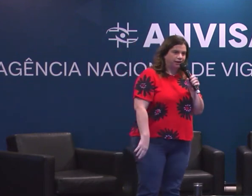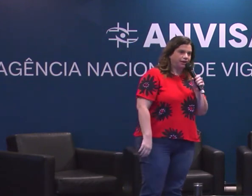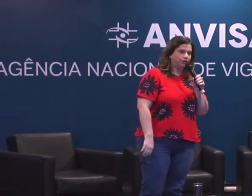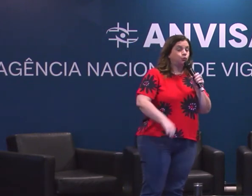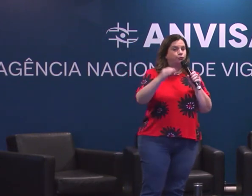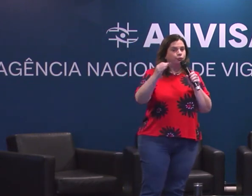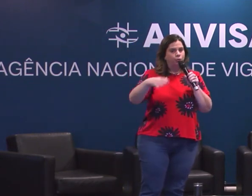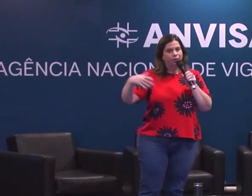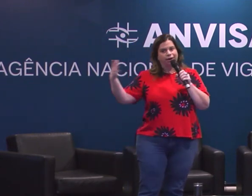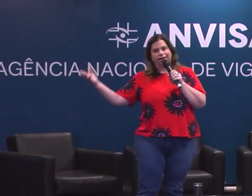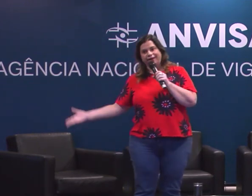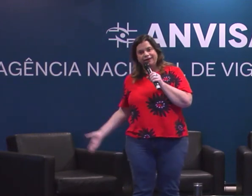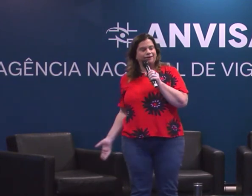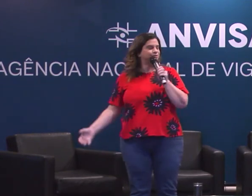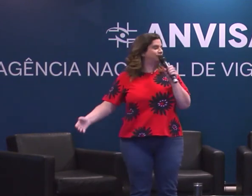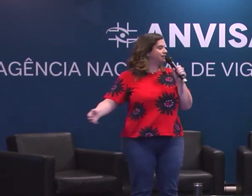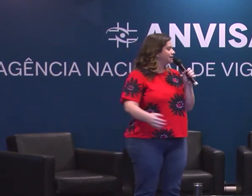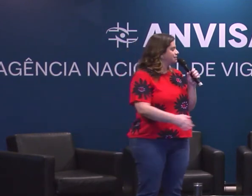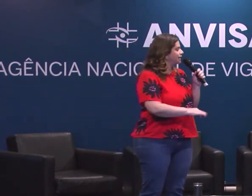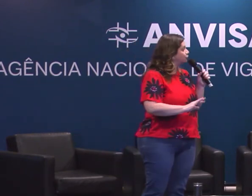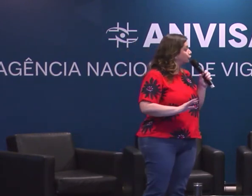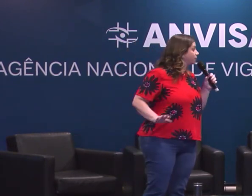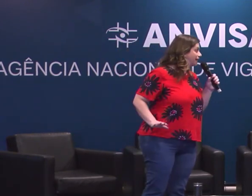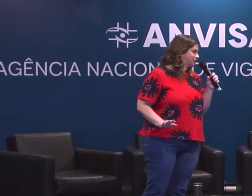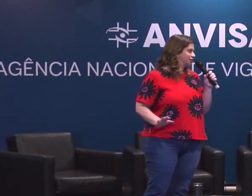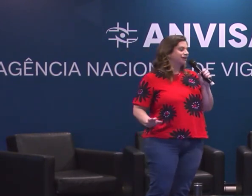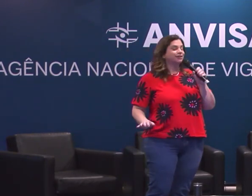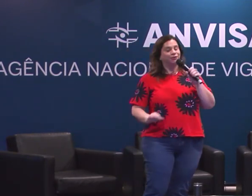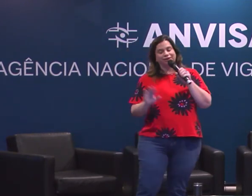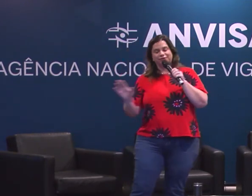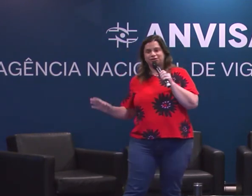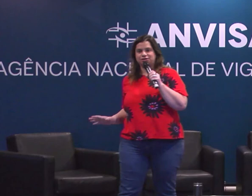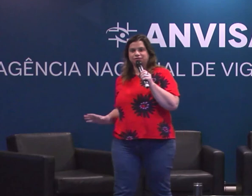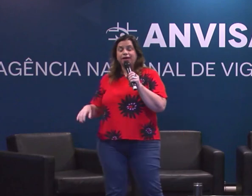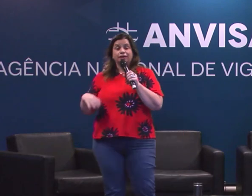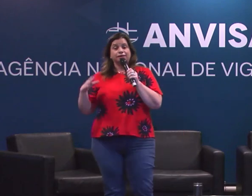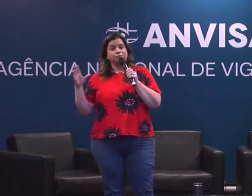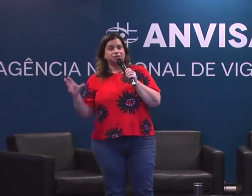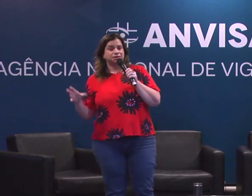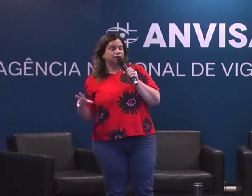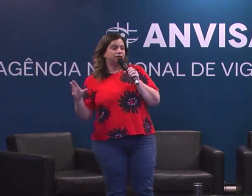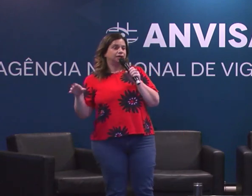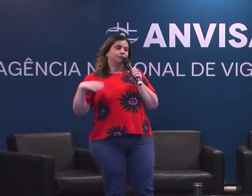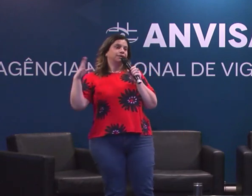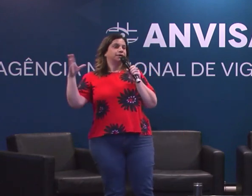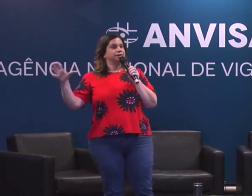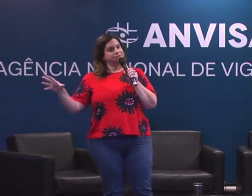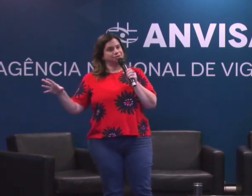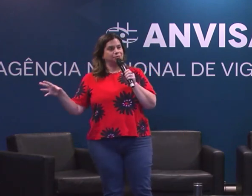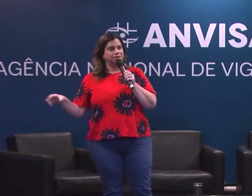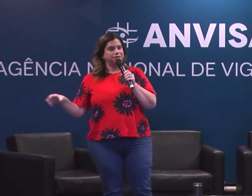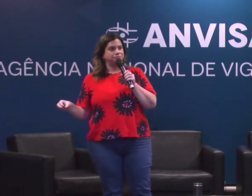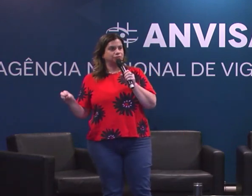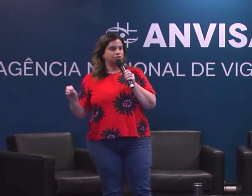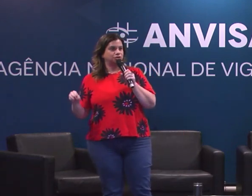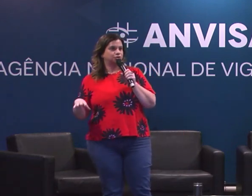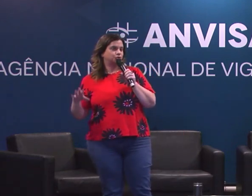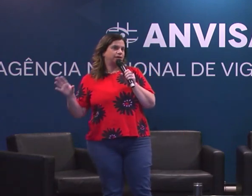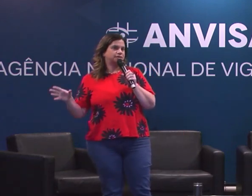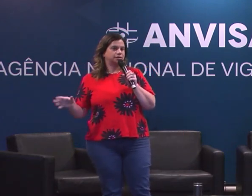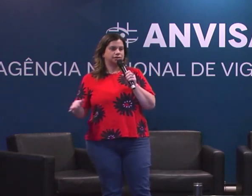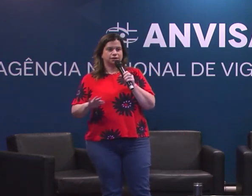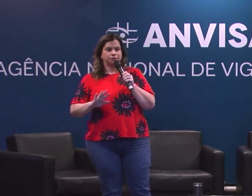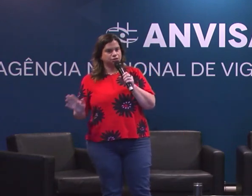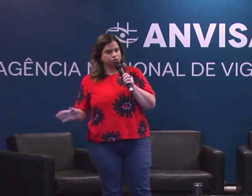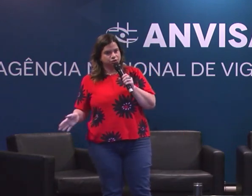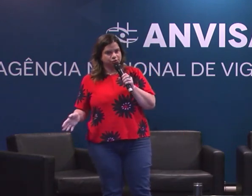é tudo fumo para narguilê, isso aí é o top 10. Toda vez que a gente vai, não, mas aqui esse estabelecimento diz que ele só é essência,